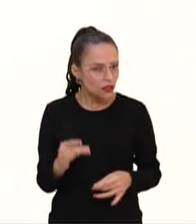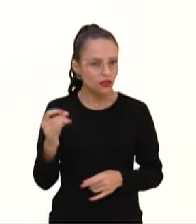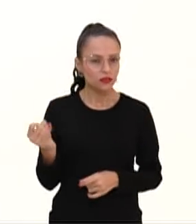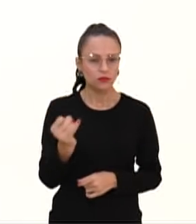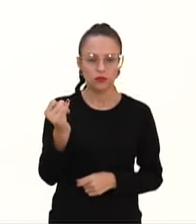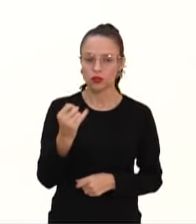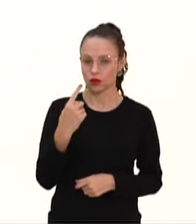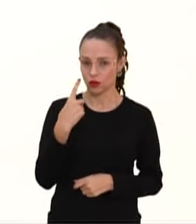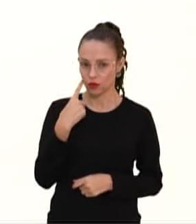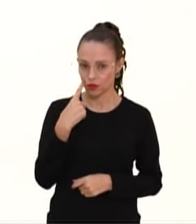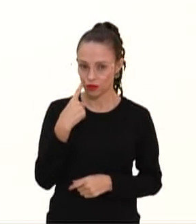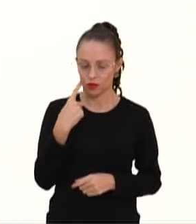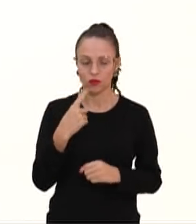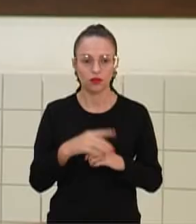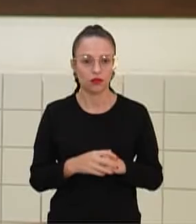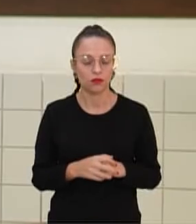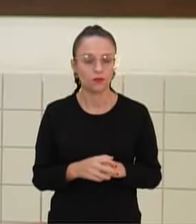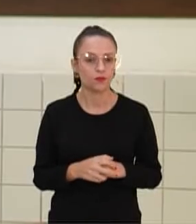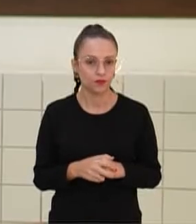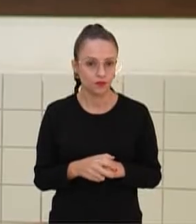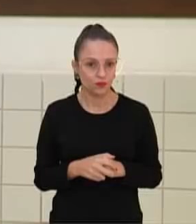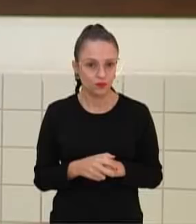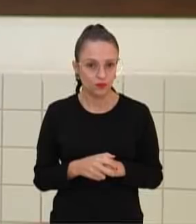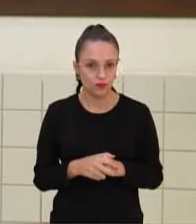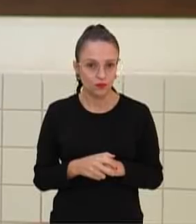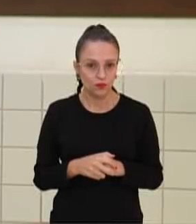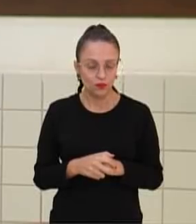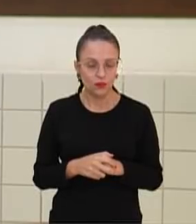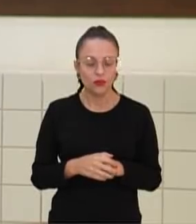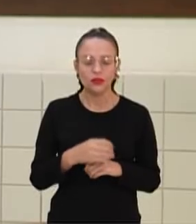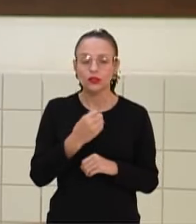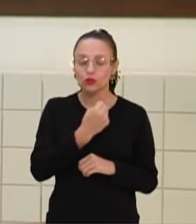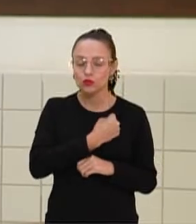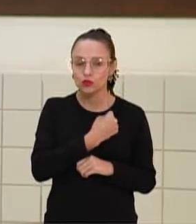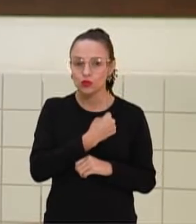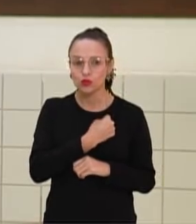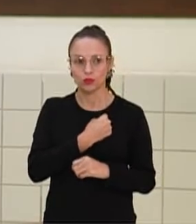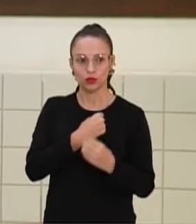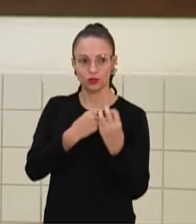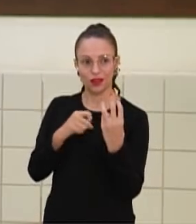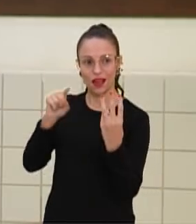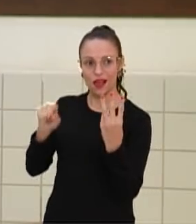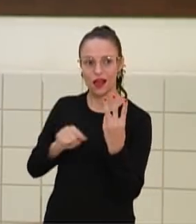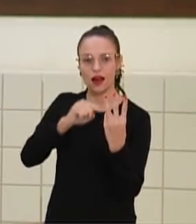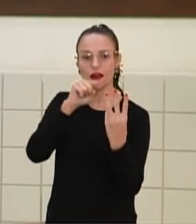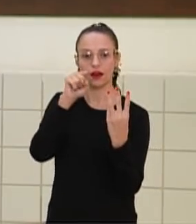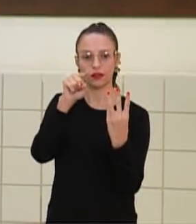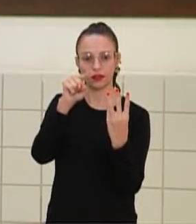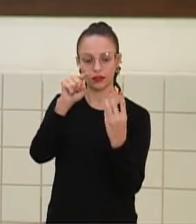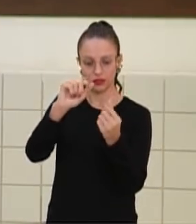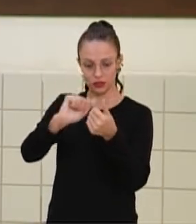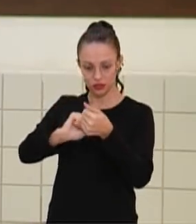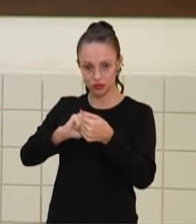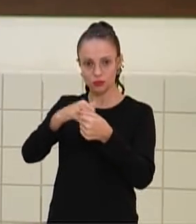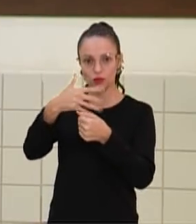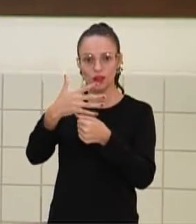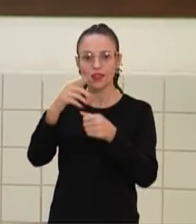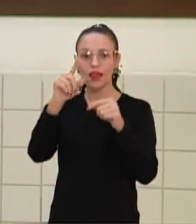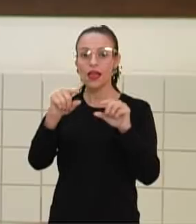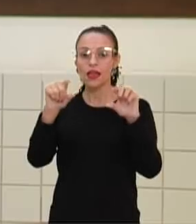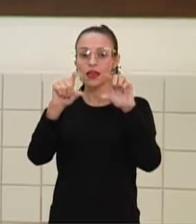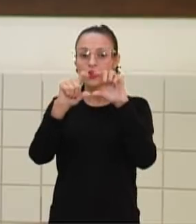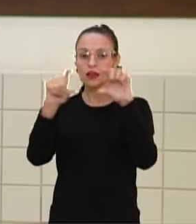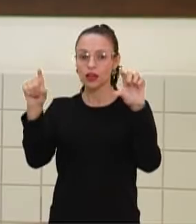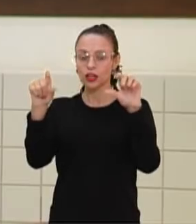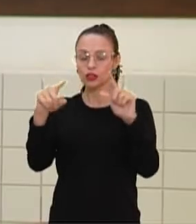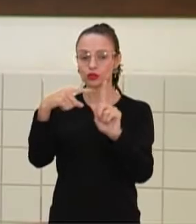importante. Ó. Você tem no expoente uma soma. E aí você pode, para separar